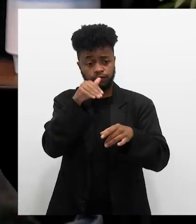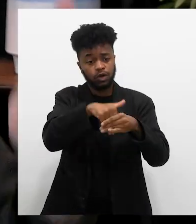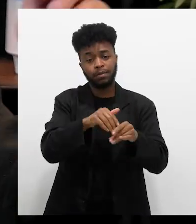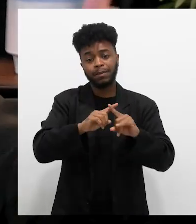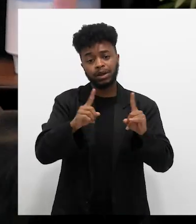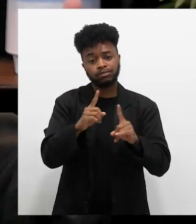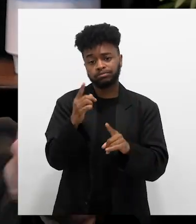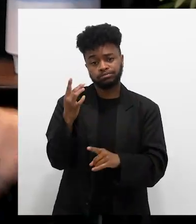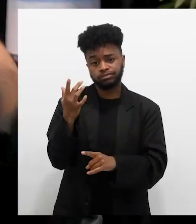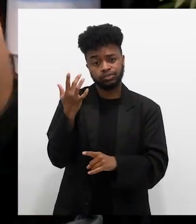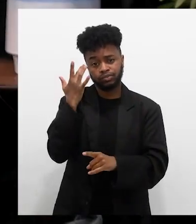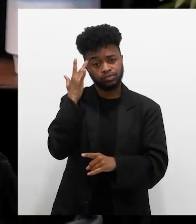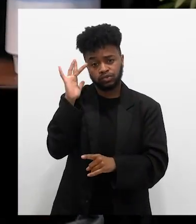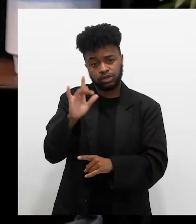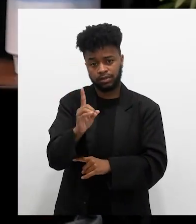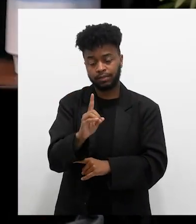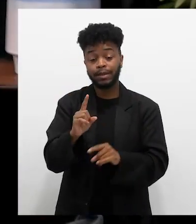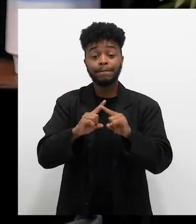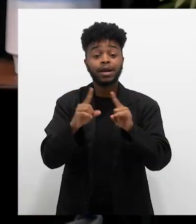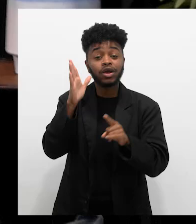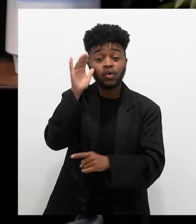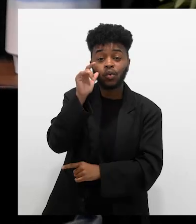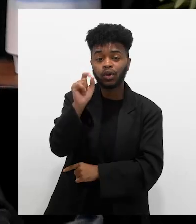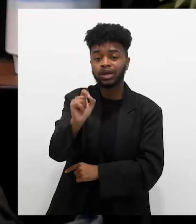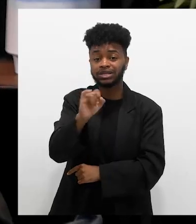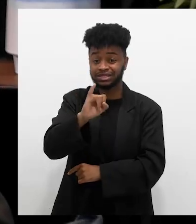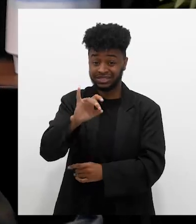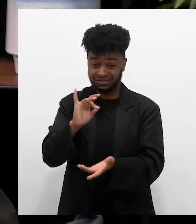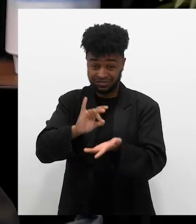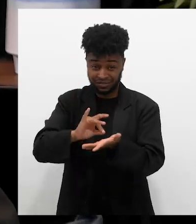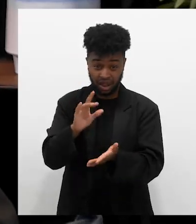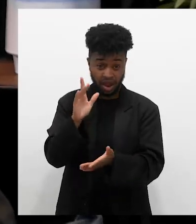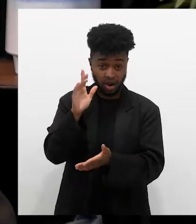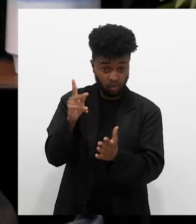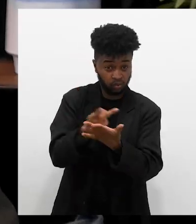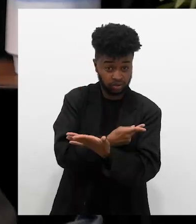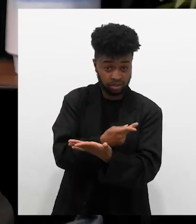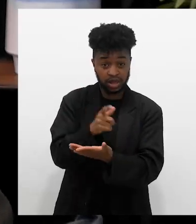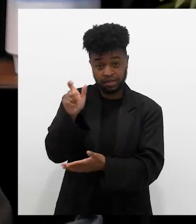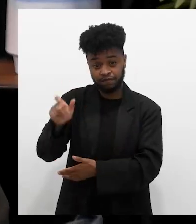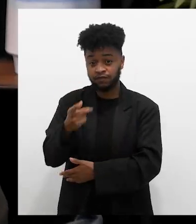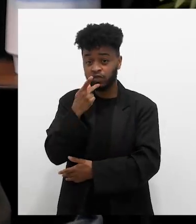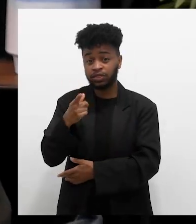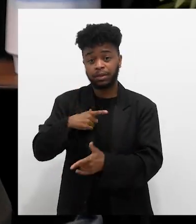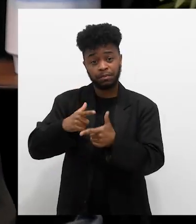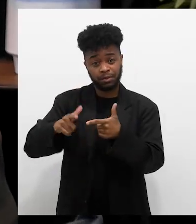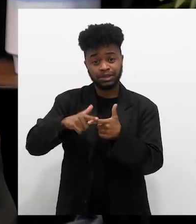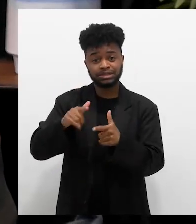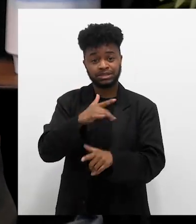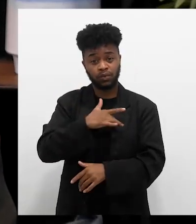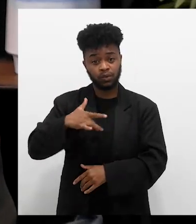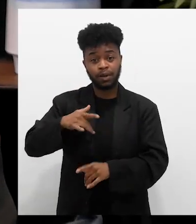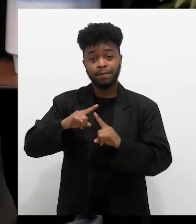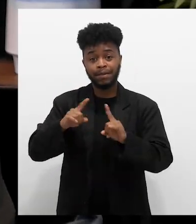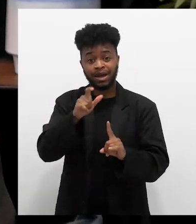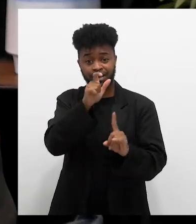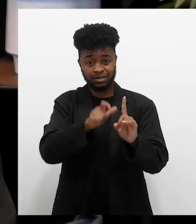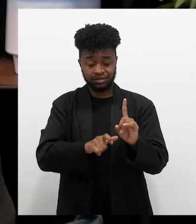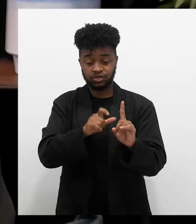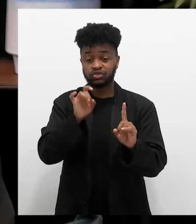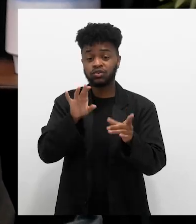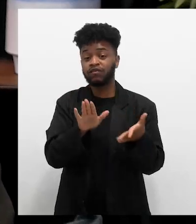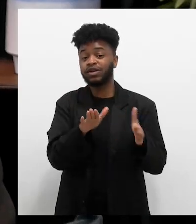Né? O que é curioso, que se realmente isso aconteceu, né, e ele alegou problemas de saúde, é que o cardeal Lorscheider só